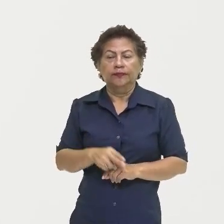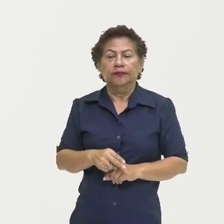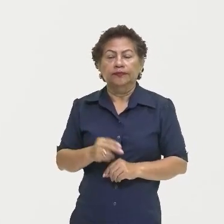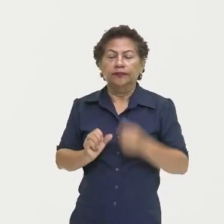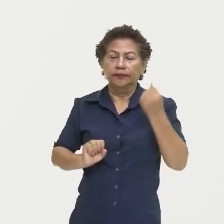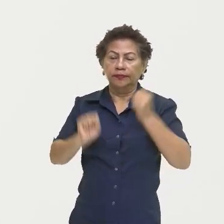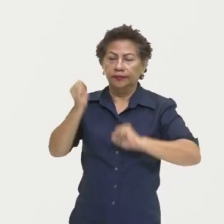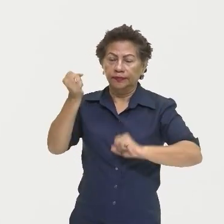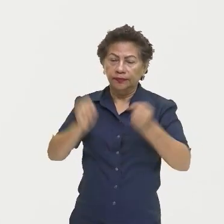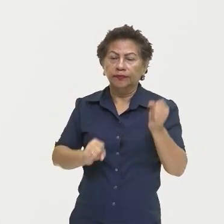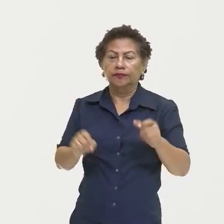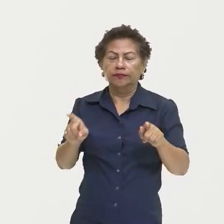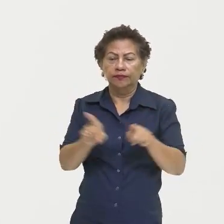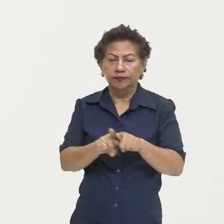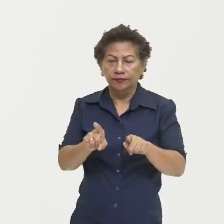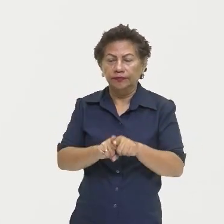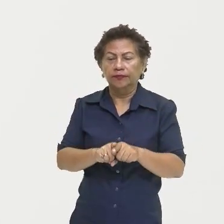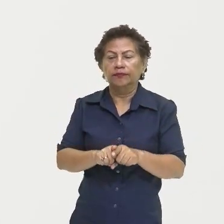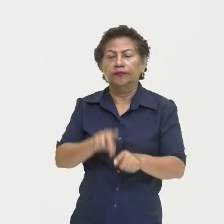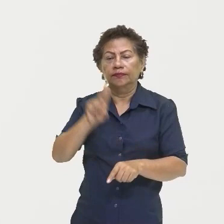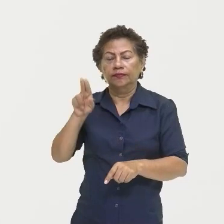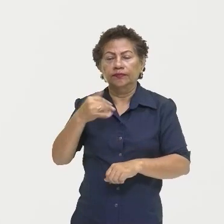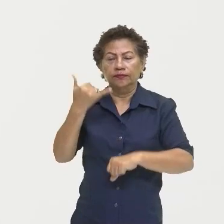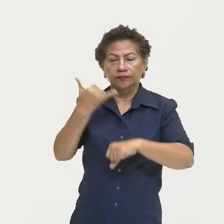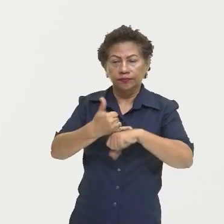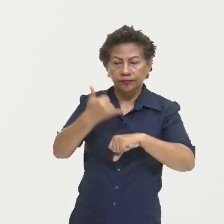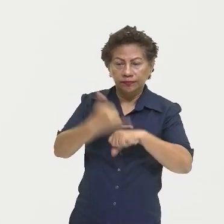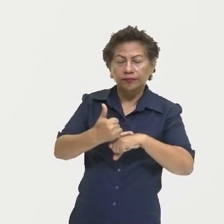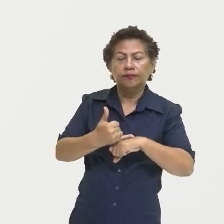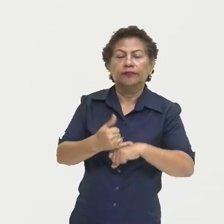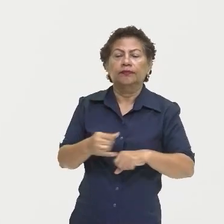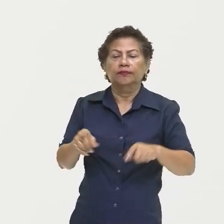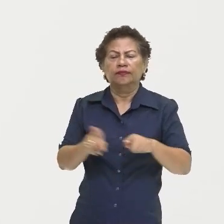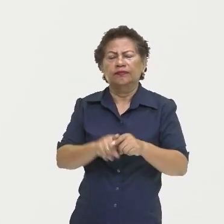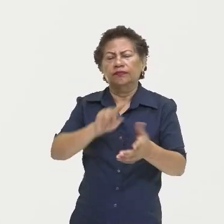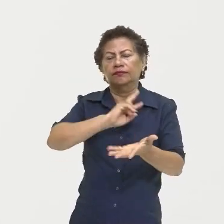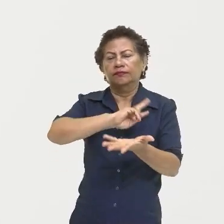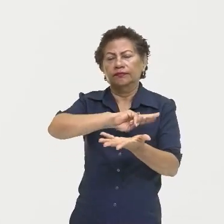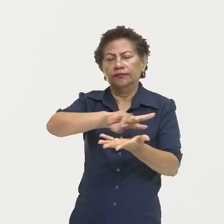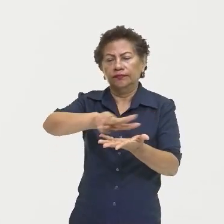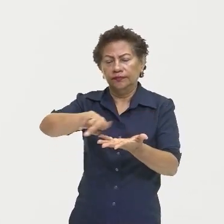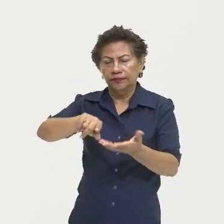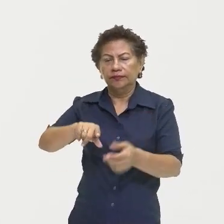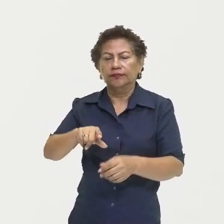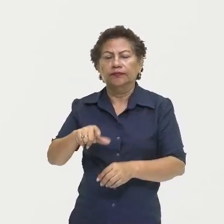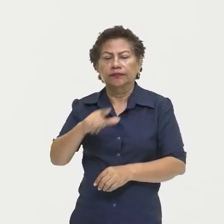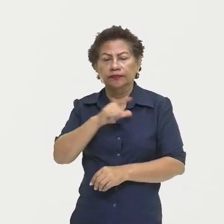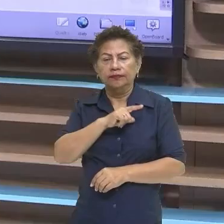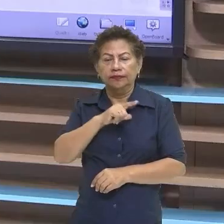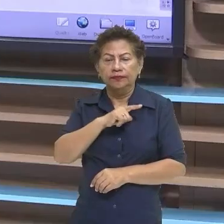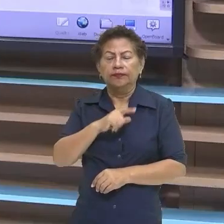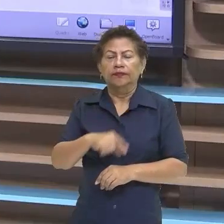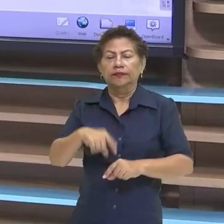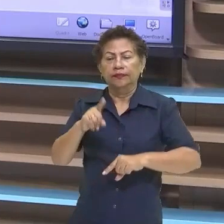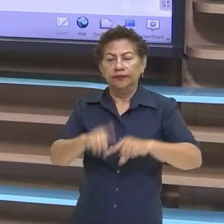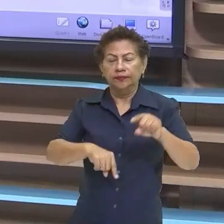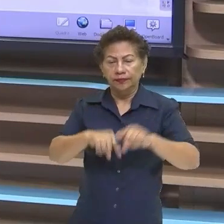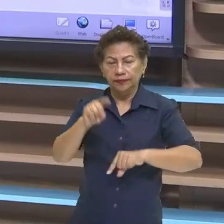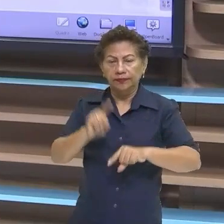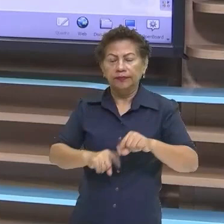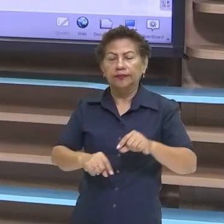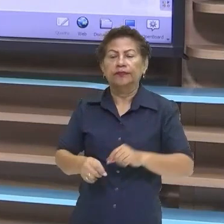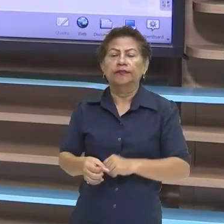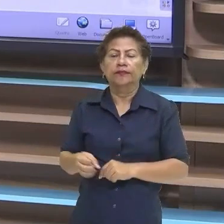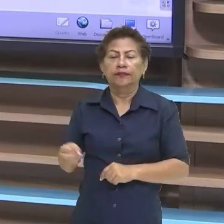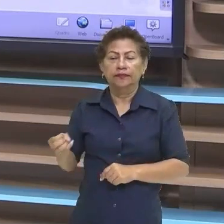indústria, ou o ferro, o aço, né, que já vem ali da matéria-prima do ferro, que ele vai ser exportado